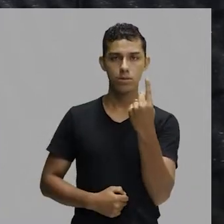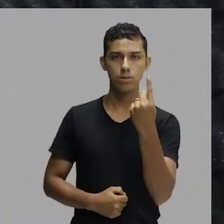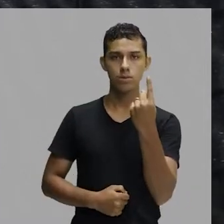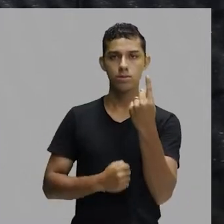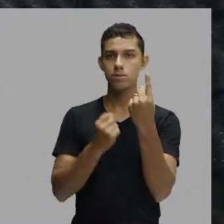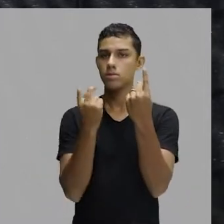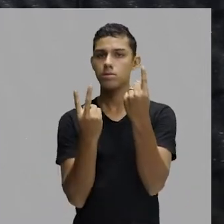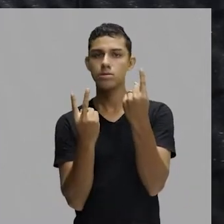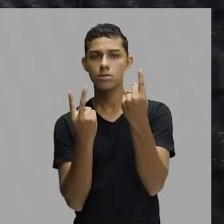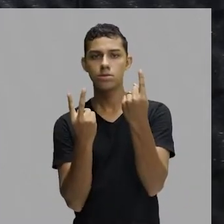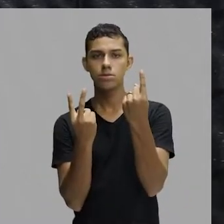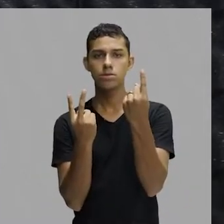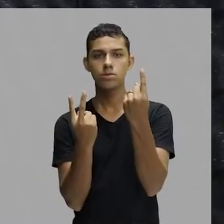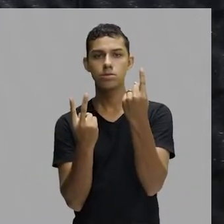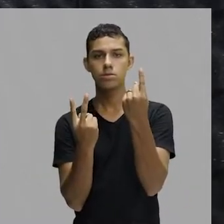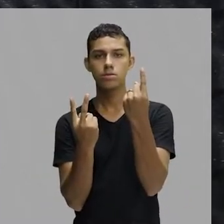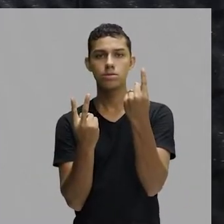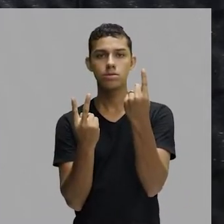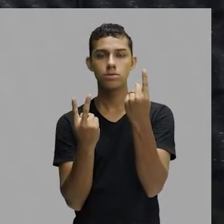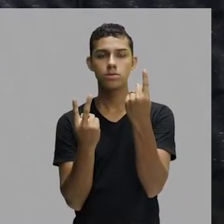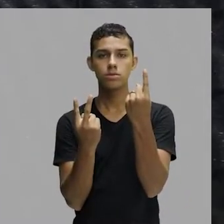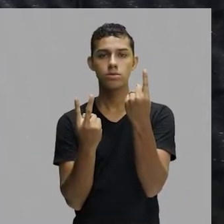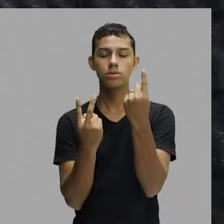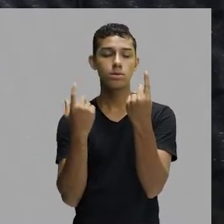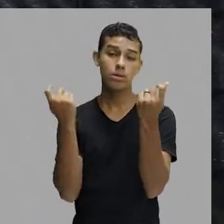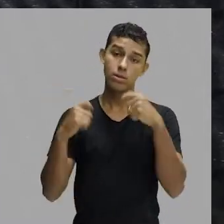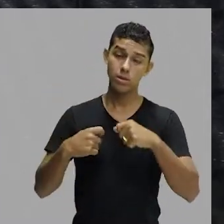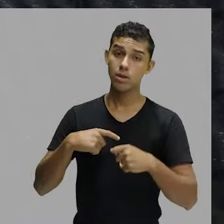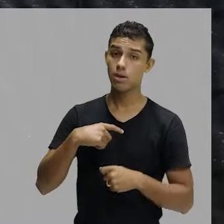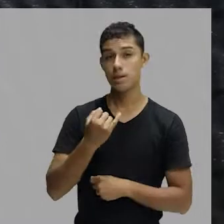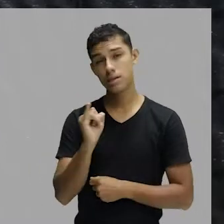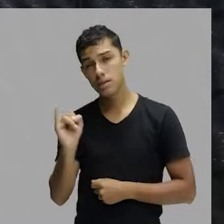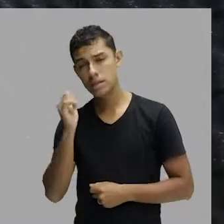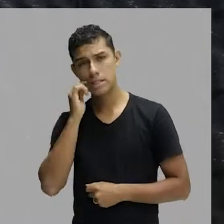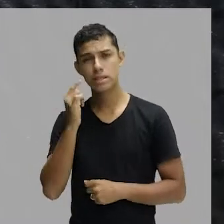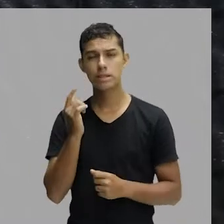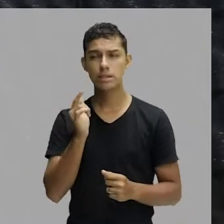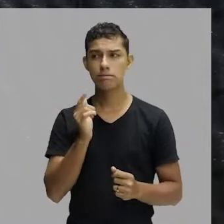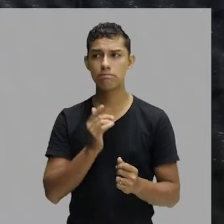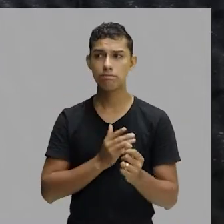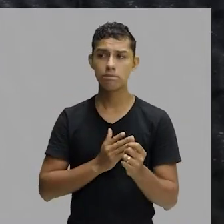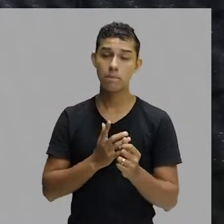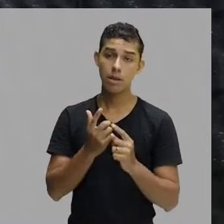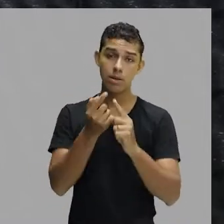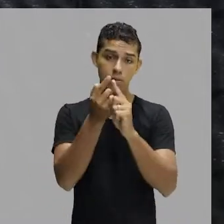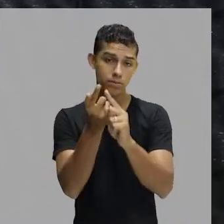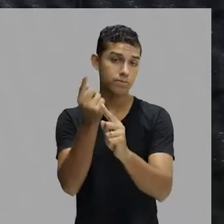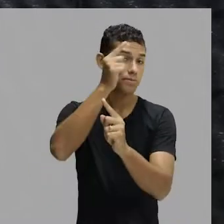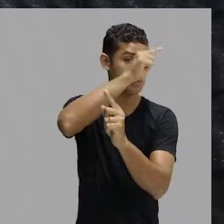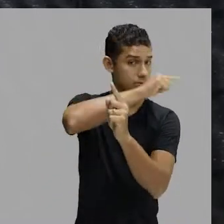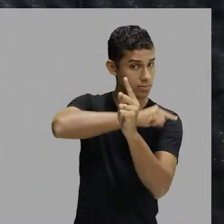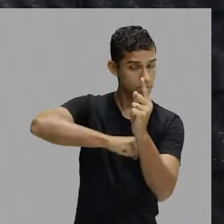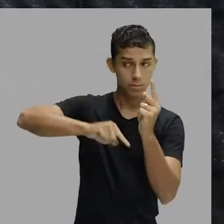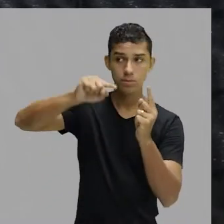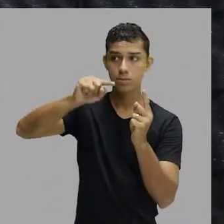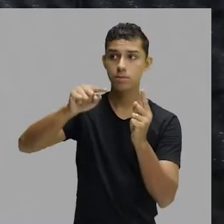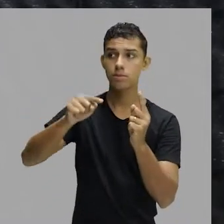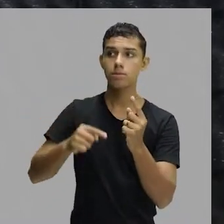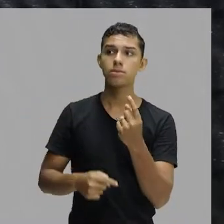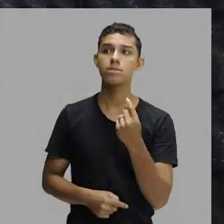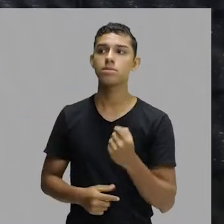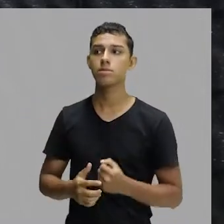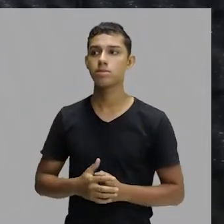carbonos 1 e 2. 1 e 2. Agora, se eu seguir o sentido